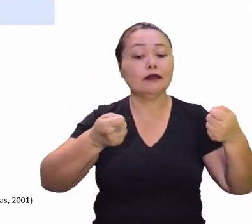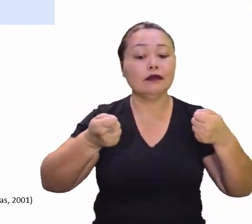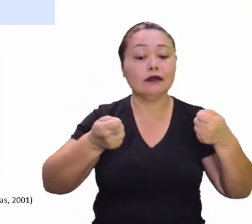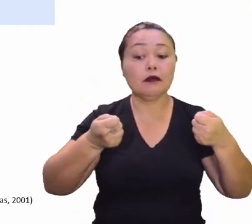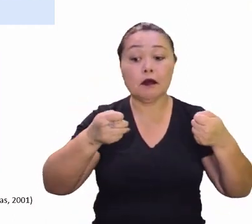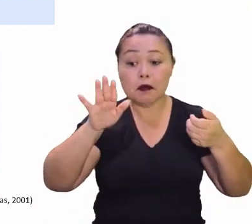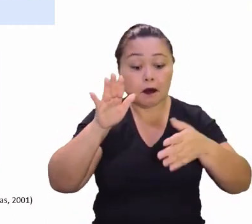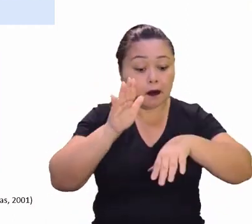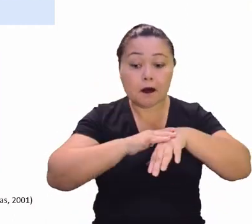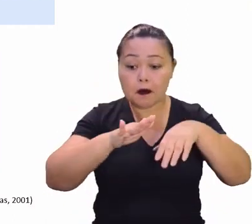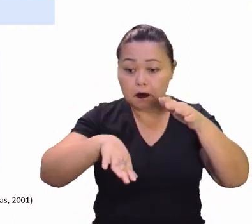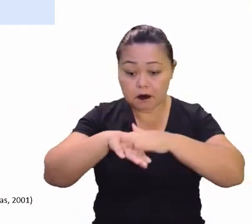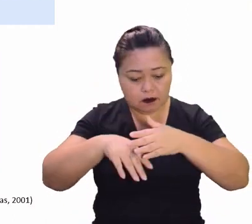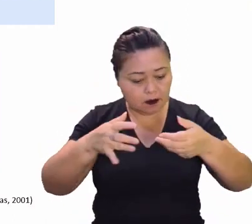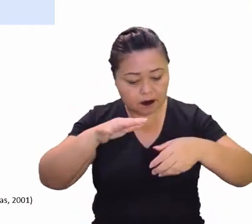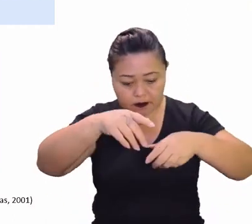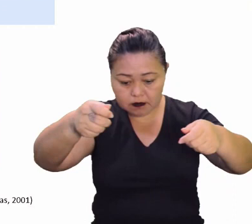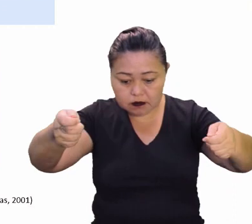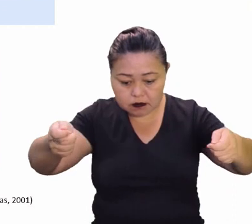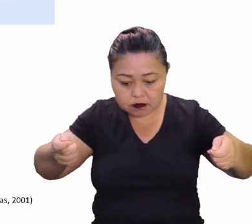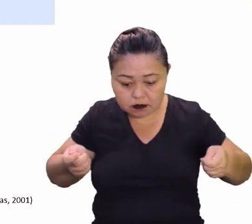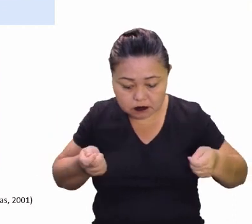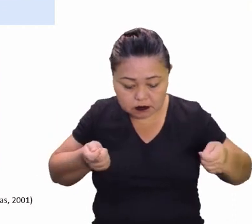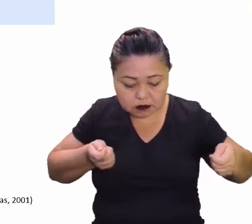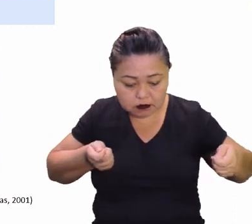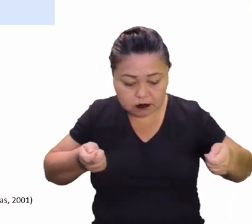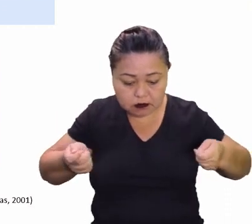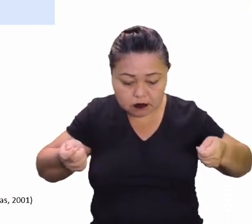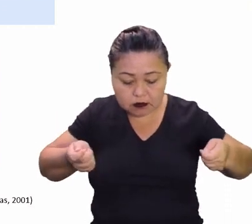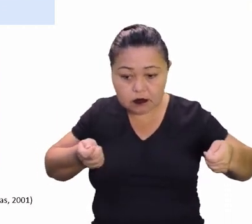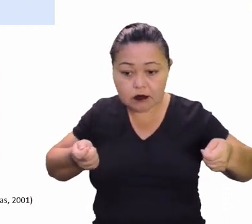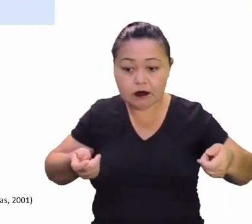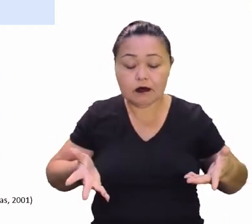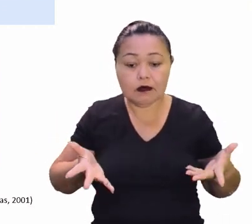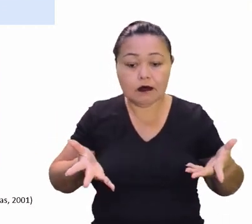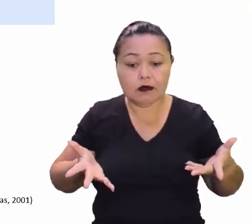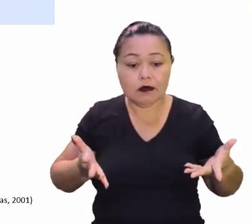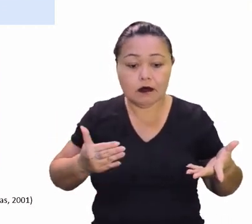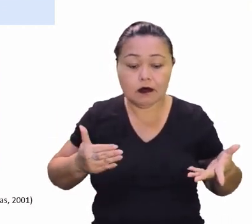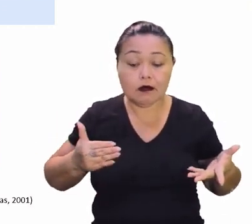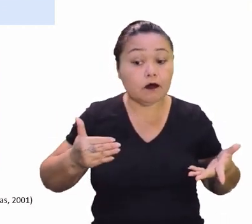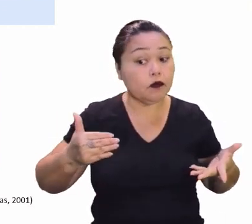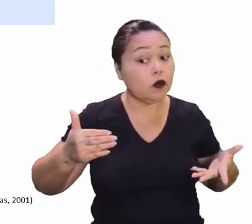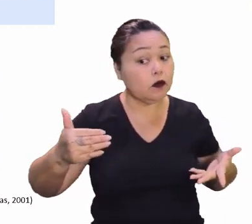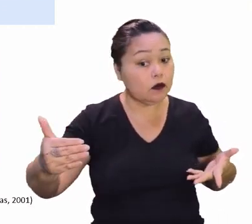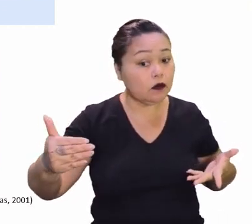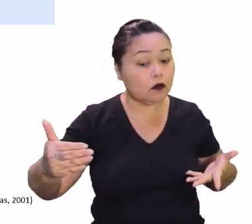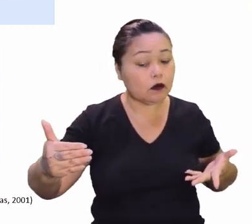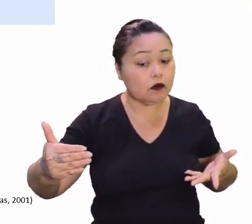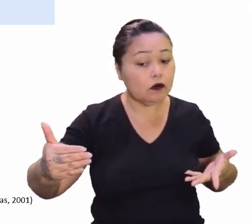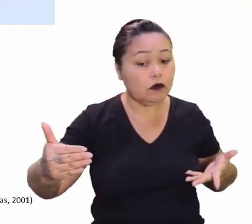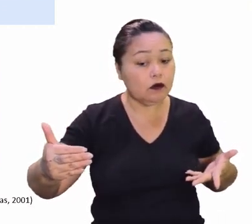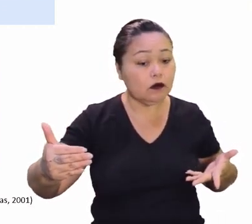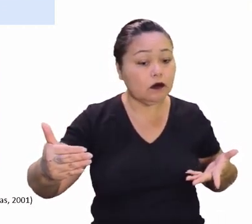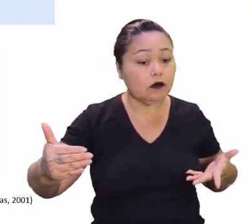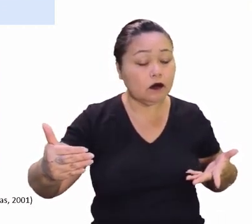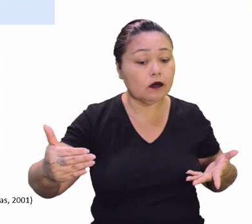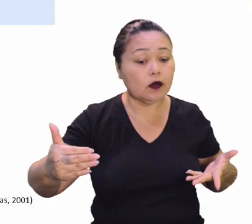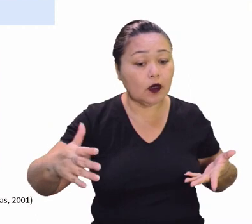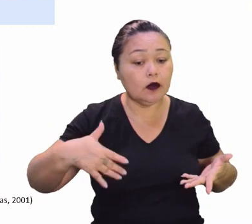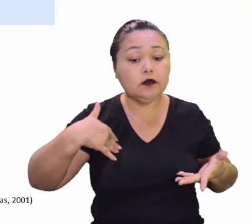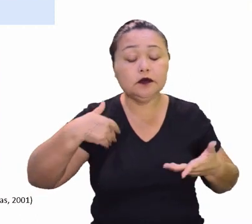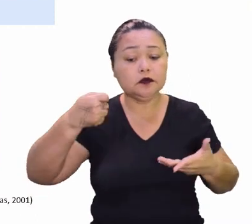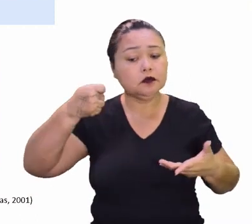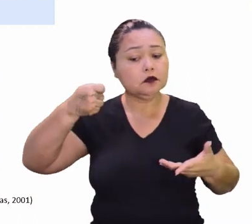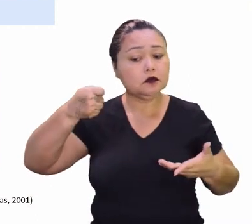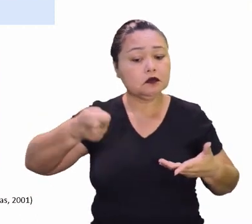garimpagem ser manual, olha só, começa manual. Era